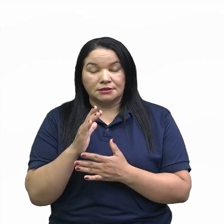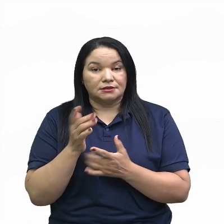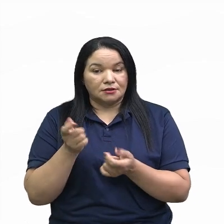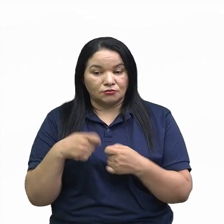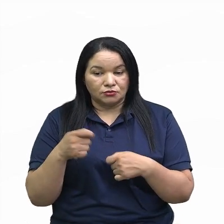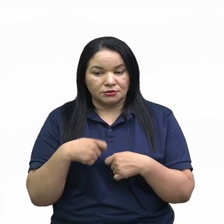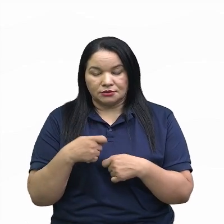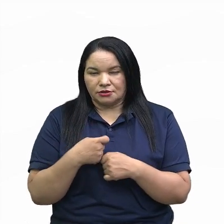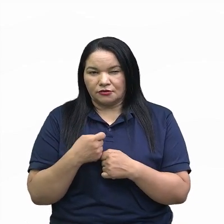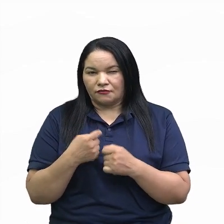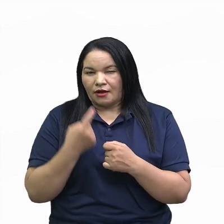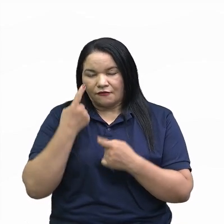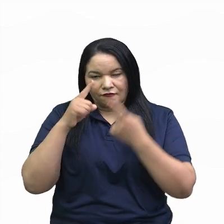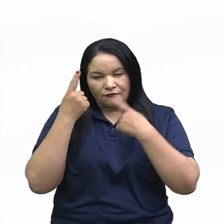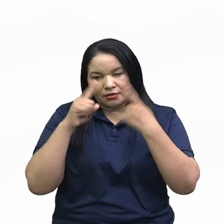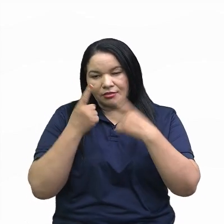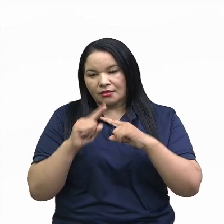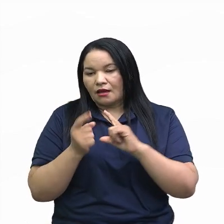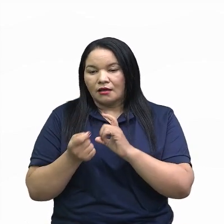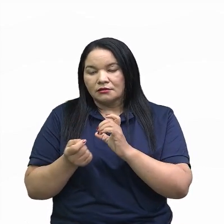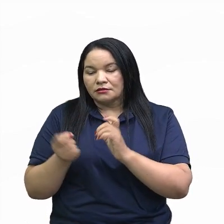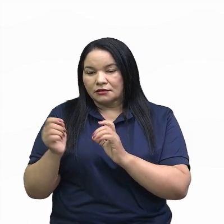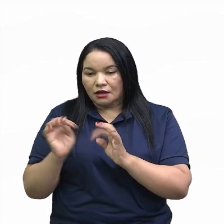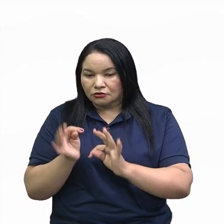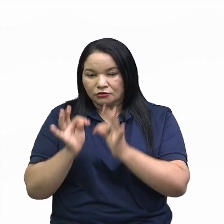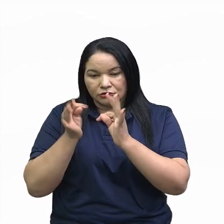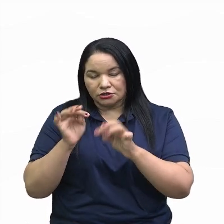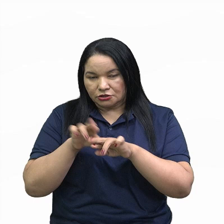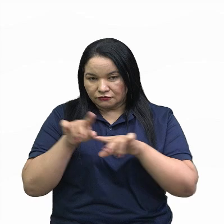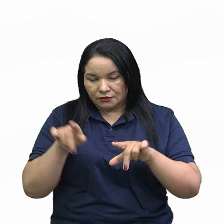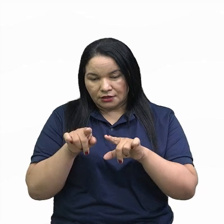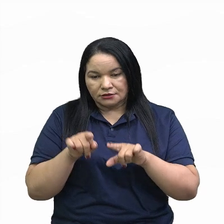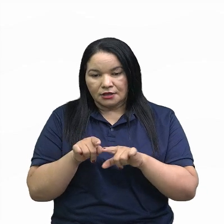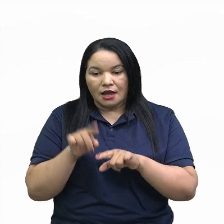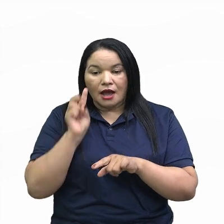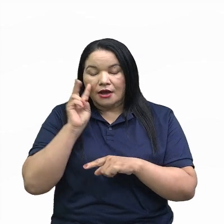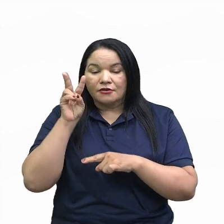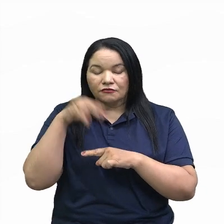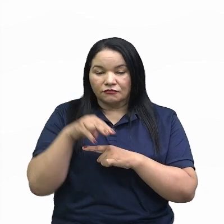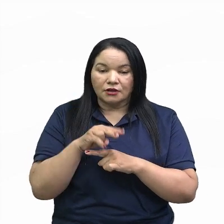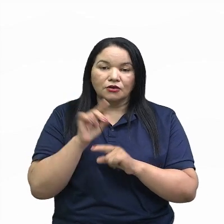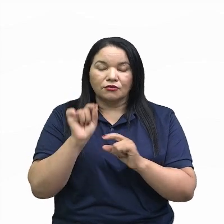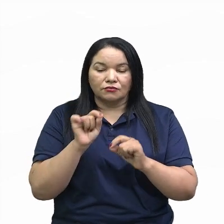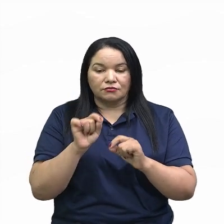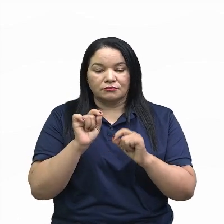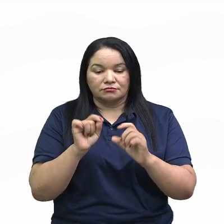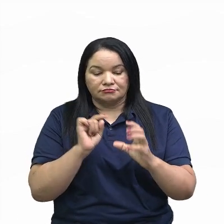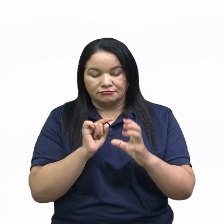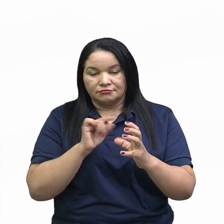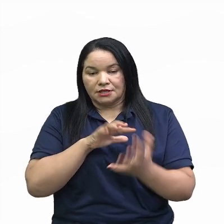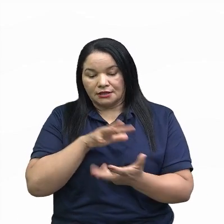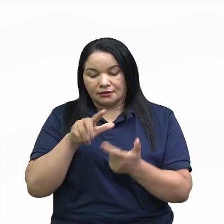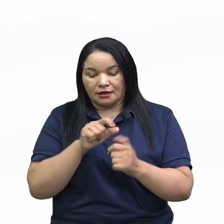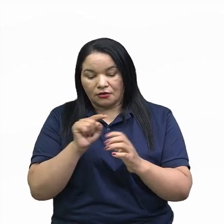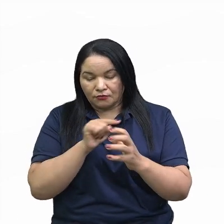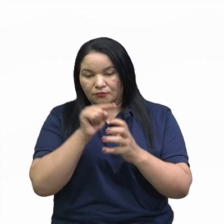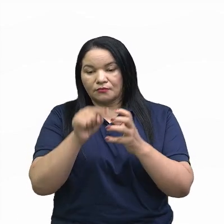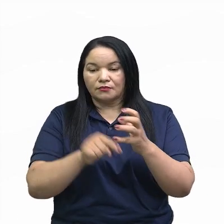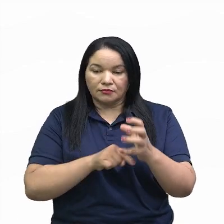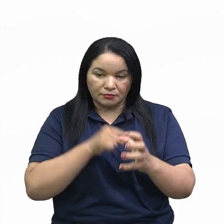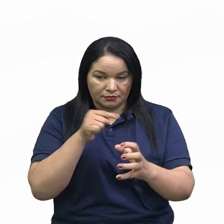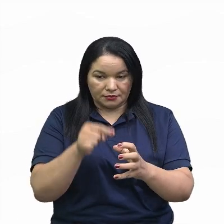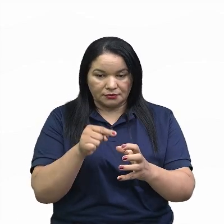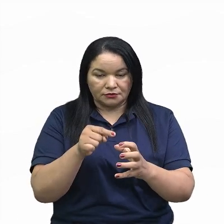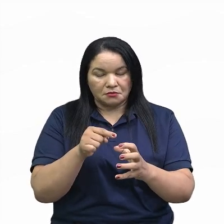tecnologias, certo? E, entre elas, imagens que nos dão a ilusão de que a Terra ser redonda, de que a